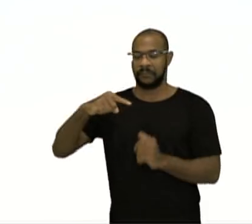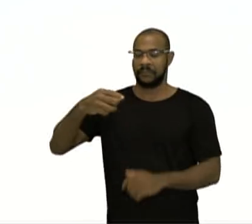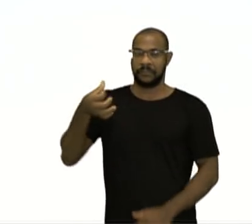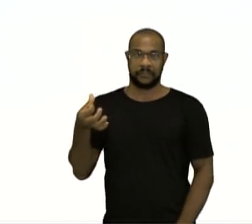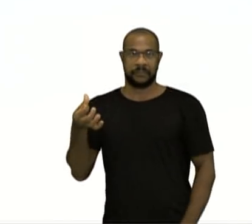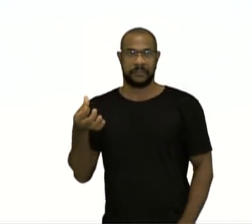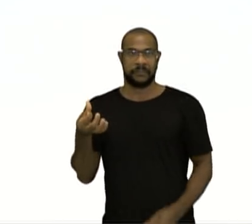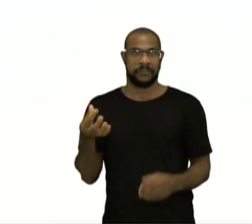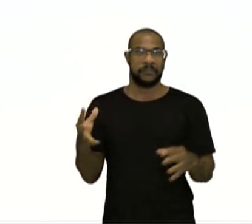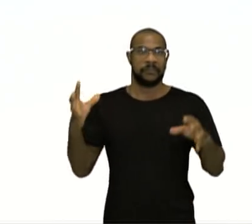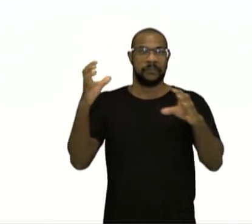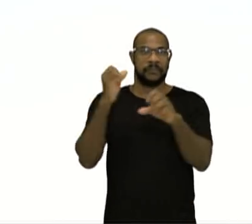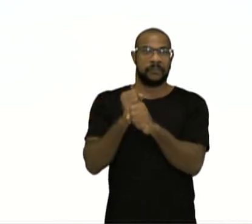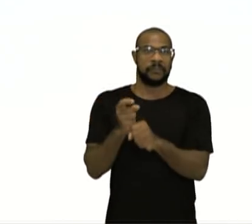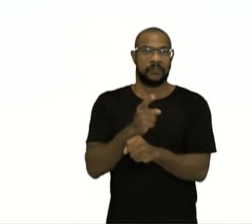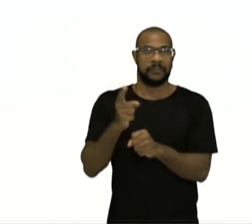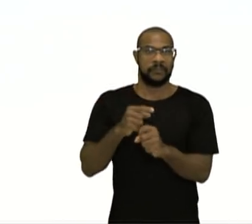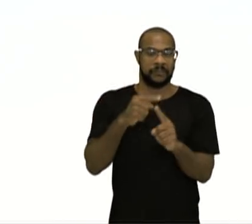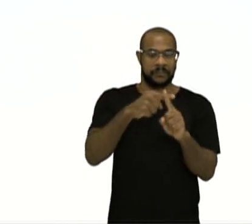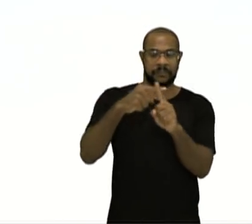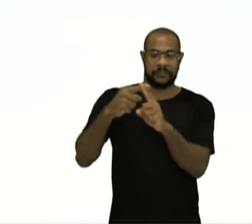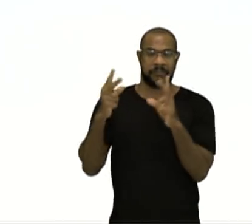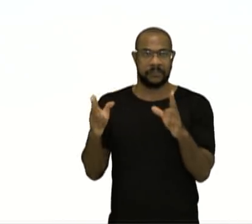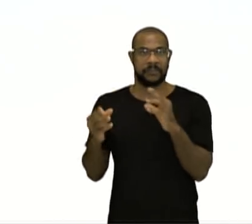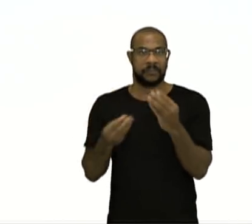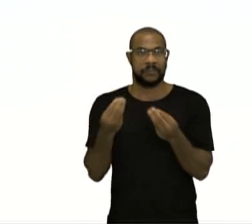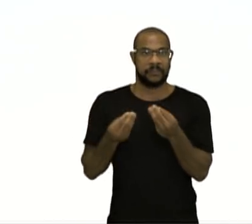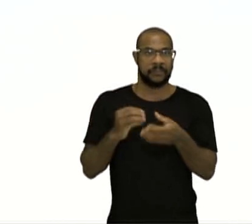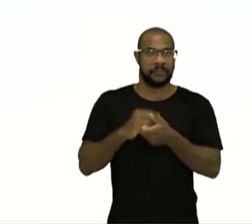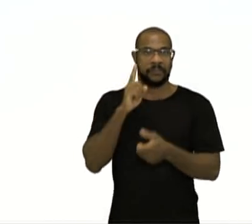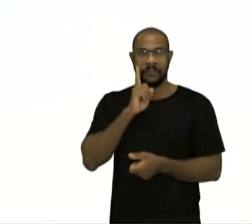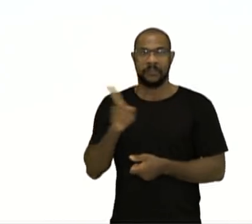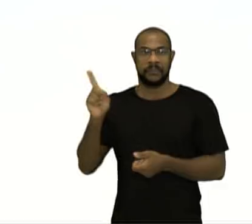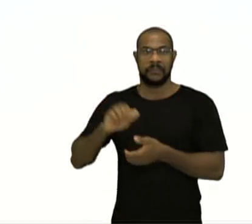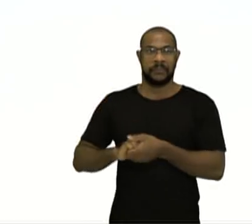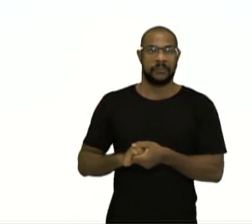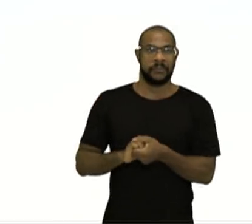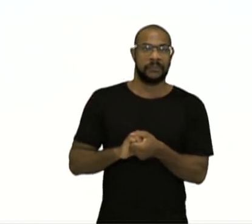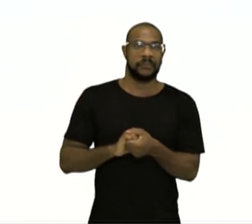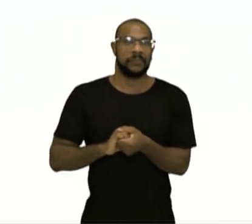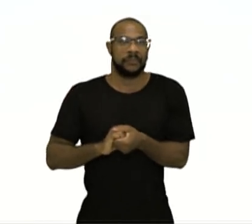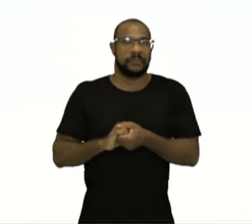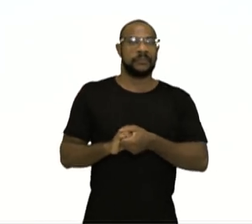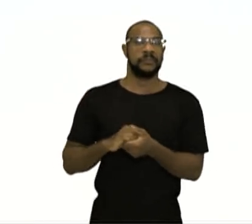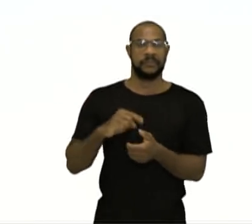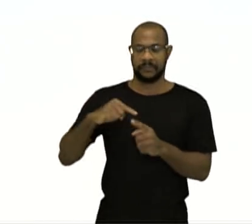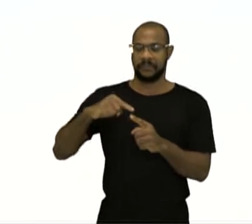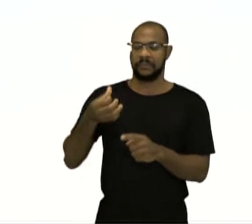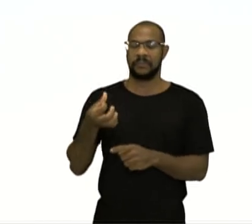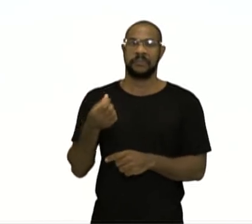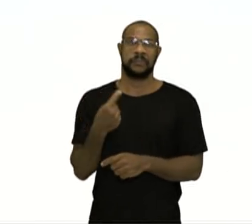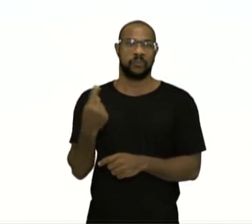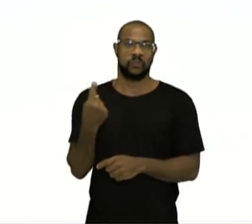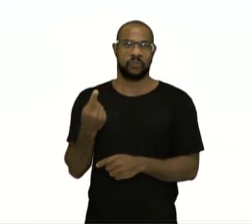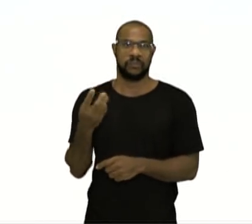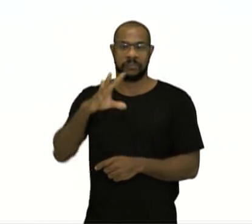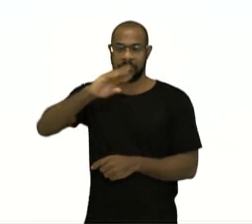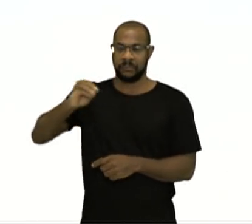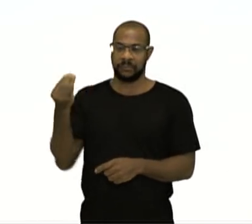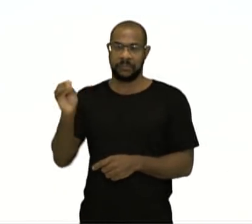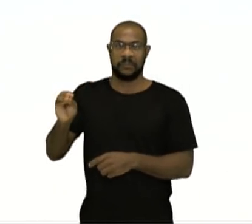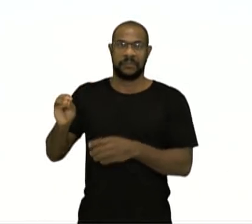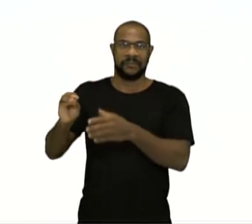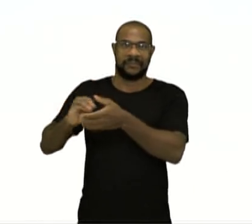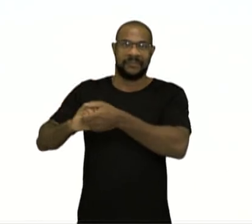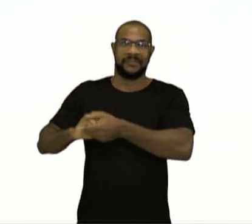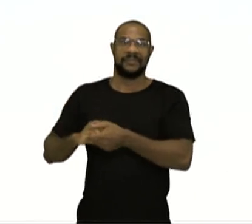6. Juntamos os números que têm sinal igual, mais 3 com mais 5. Menos 6 é o único, então a gente repete ele aqui. Números